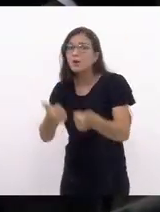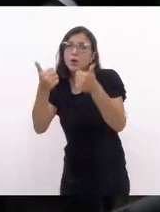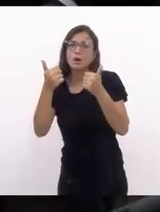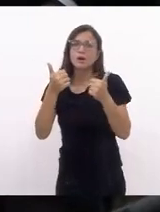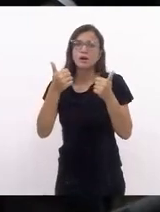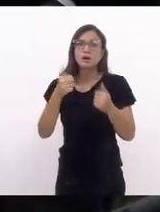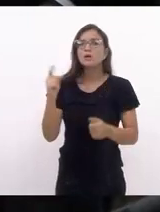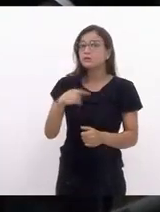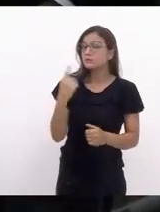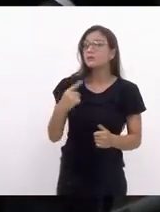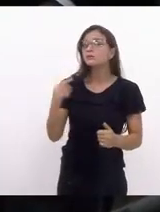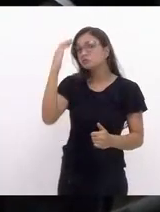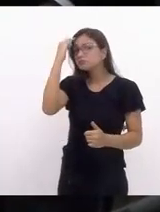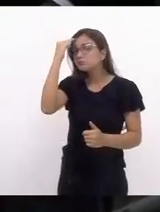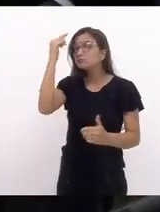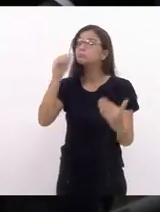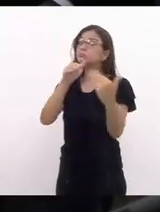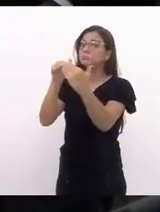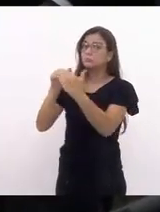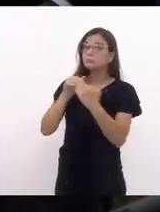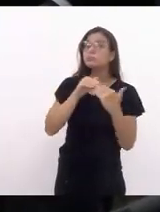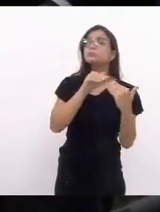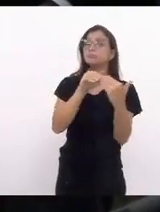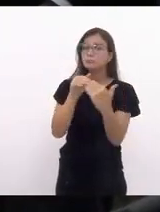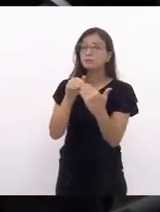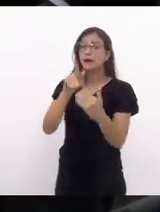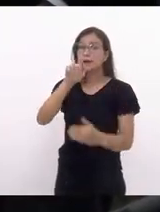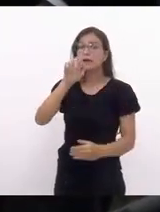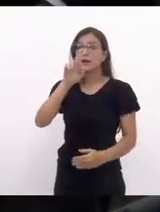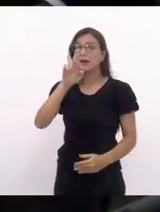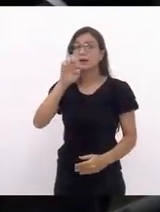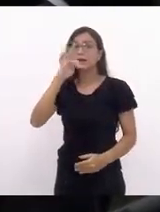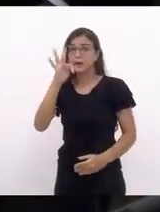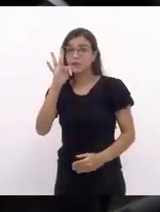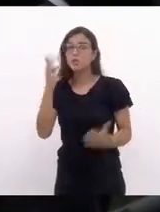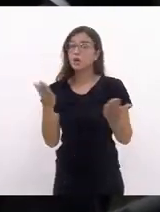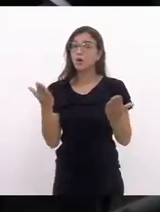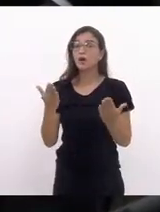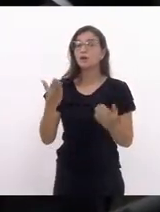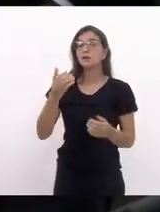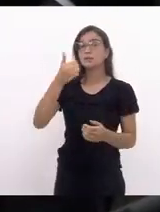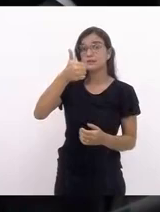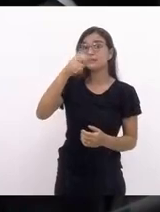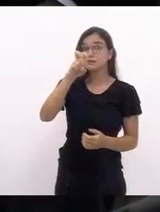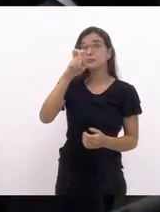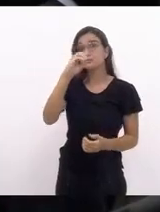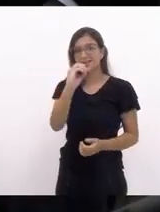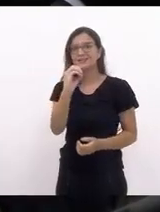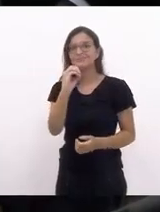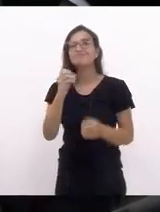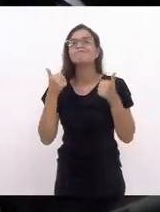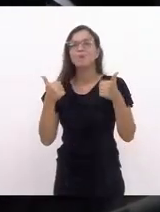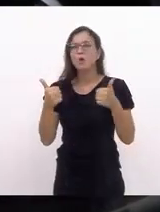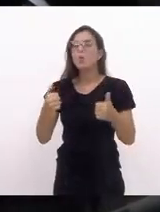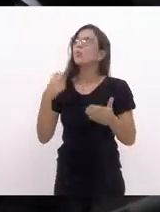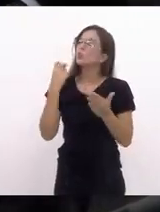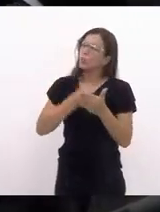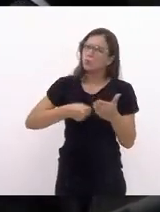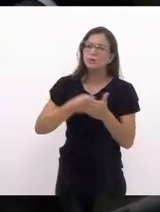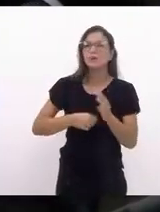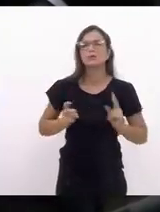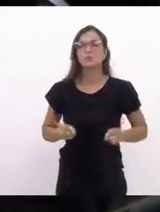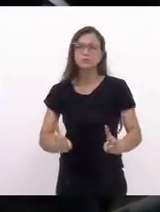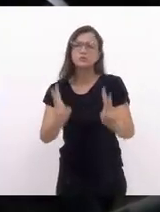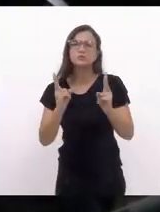Consenso o conselho isso aconteceu a grande passou de 122 para 150 e vamos continuar lutando Marcos